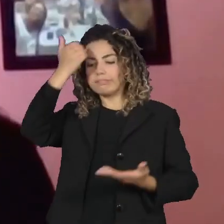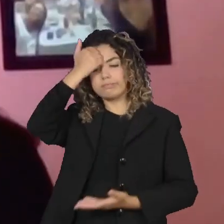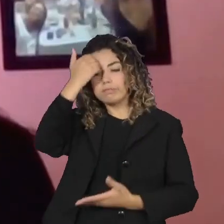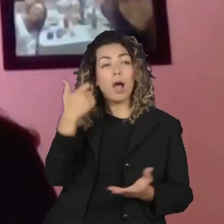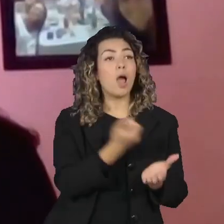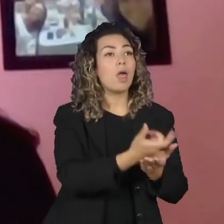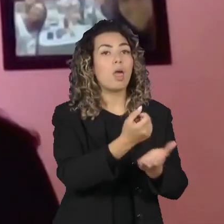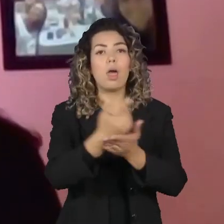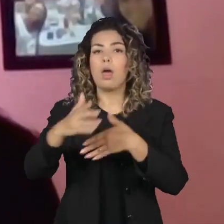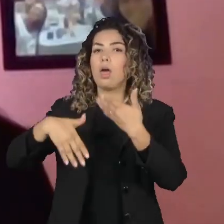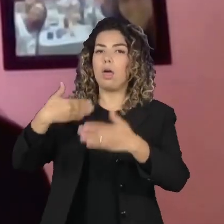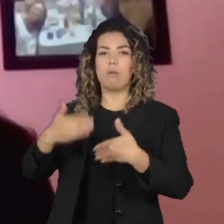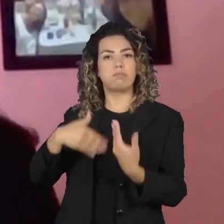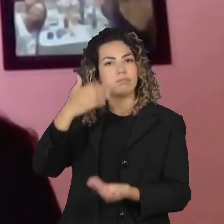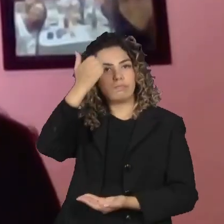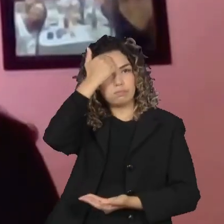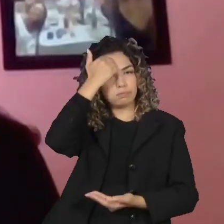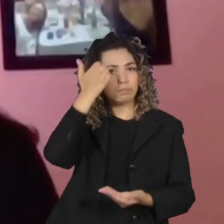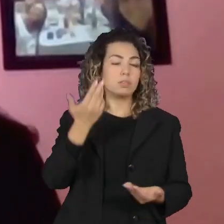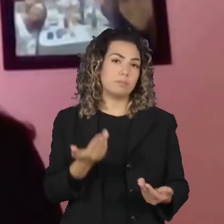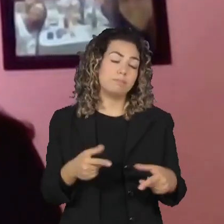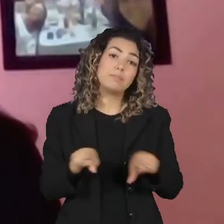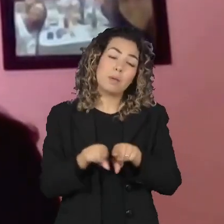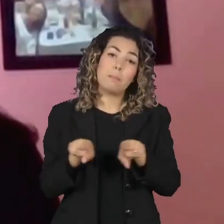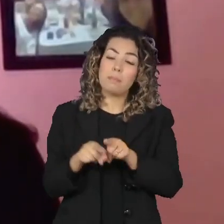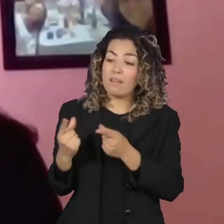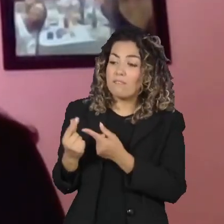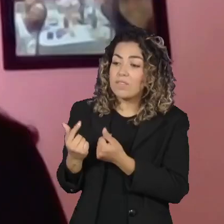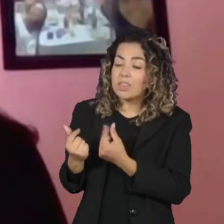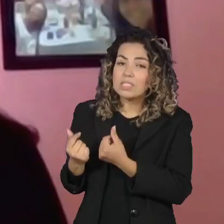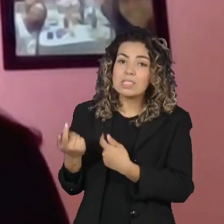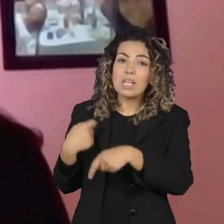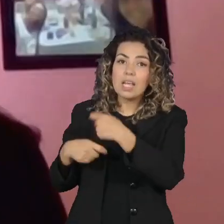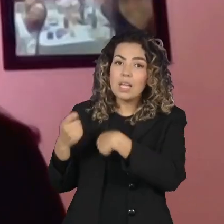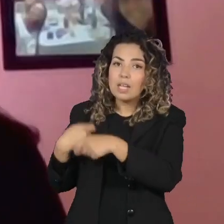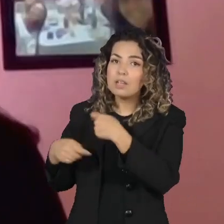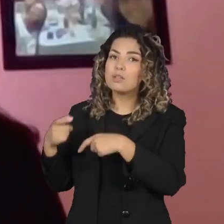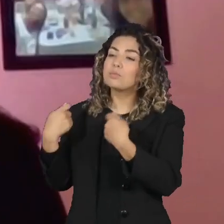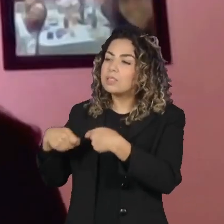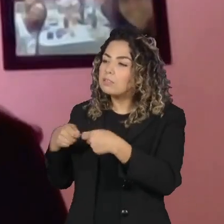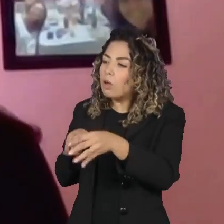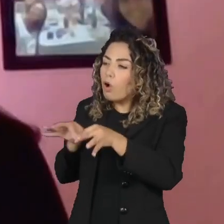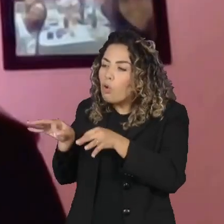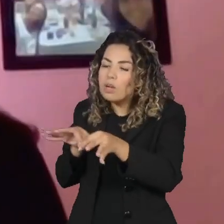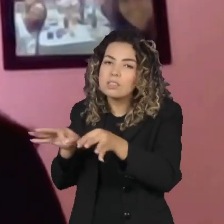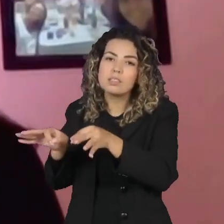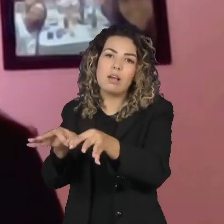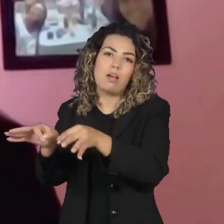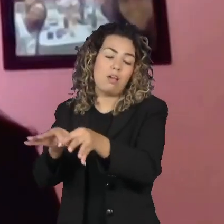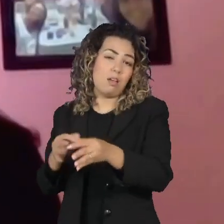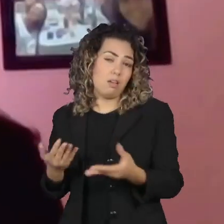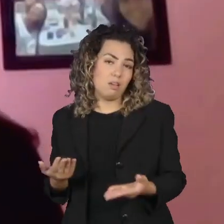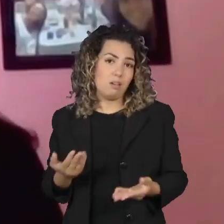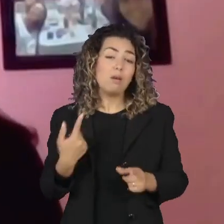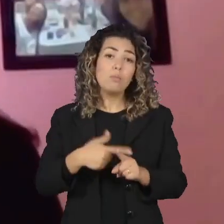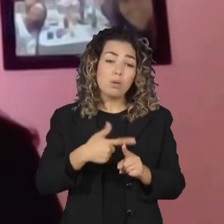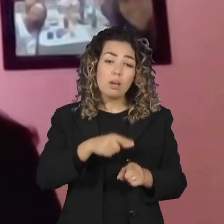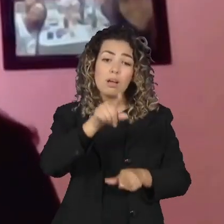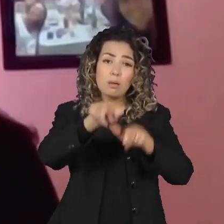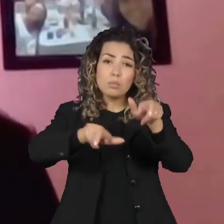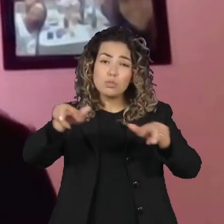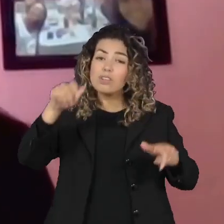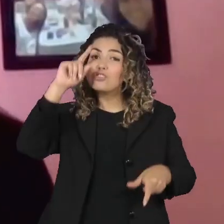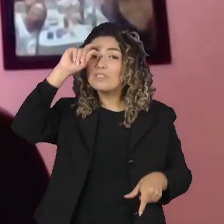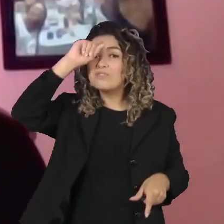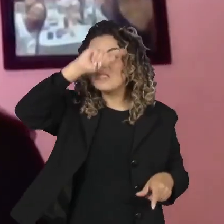questões financeiras, então a gente também tem orientação financeira, parte do processo do tratamento psicológico, porque essas pessoas têm uma dificuldade muito grande